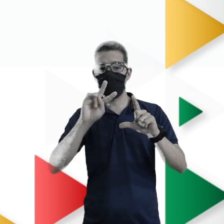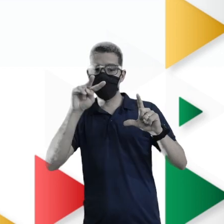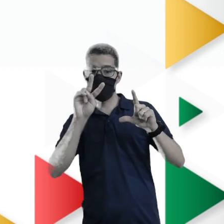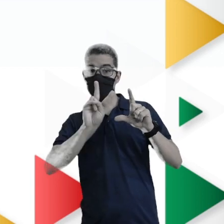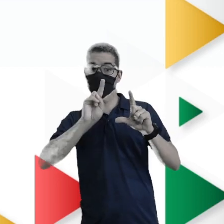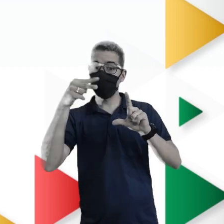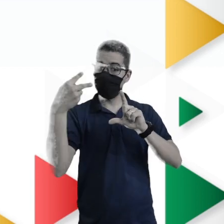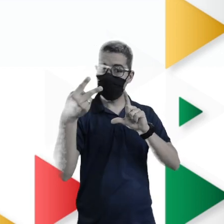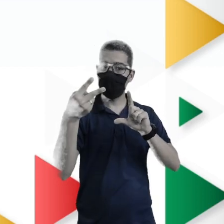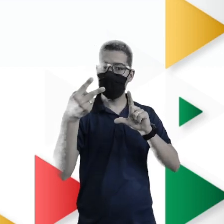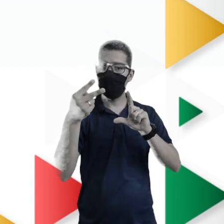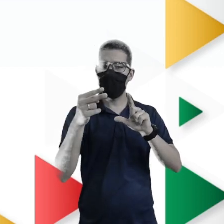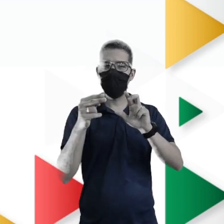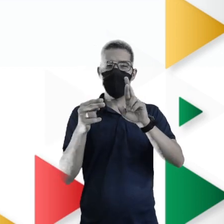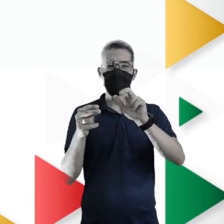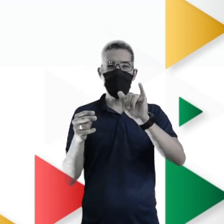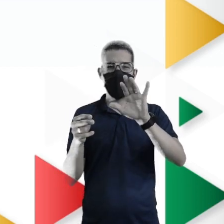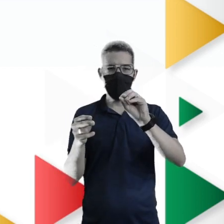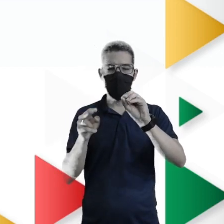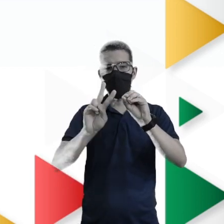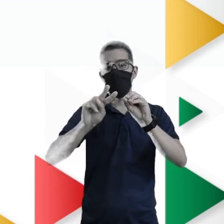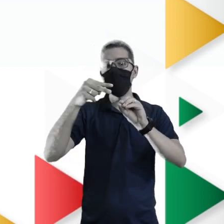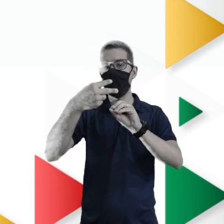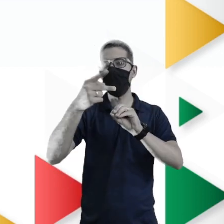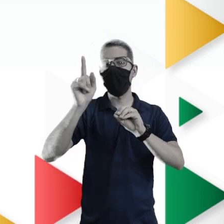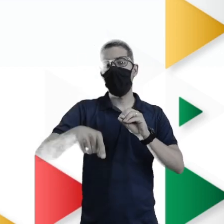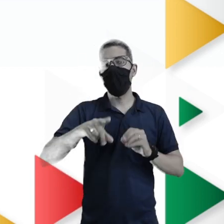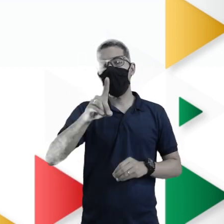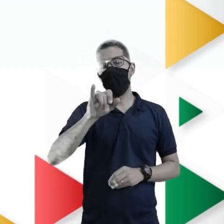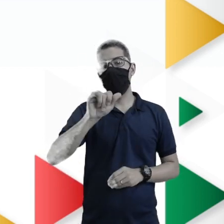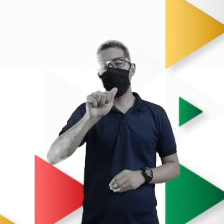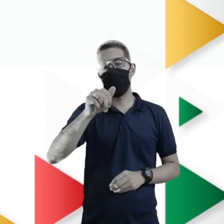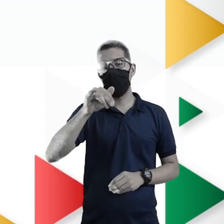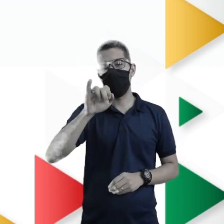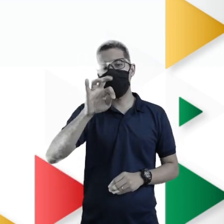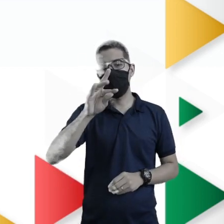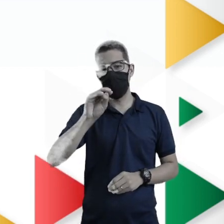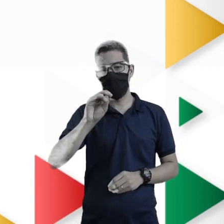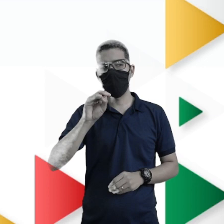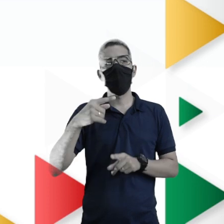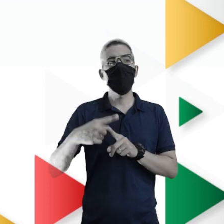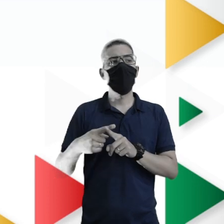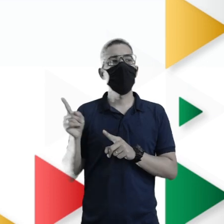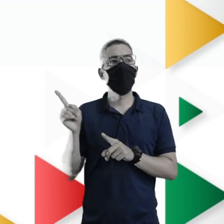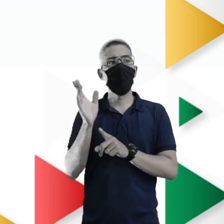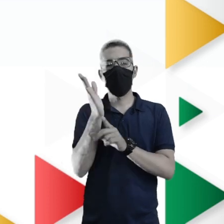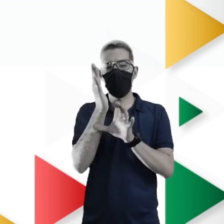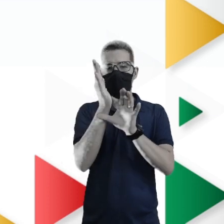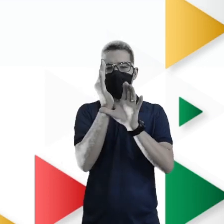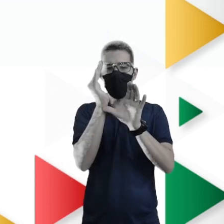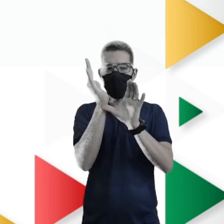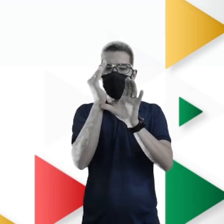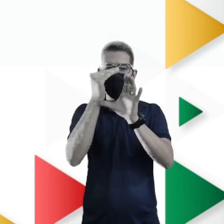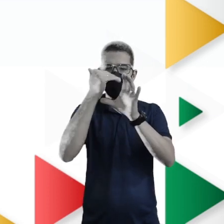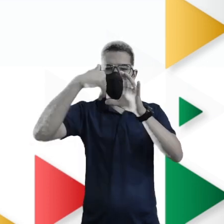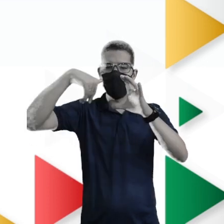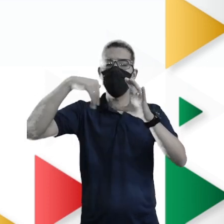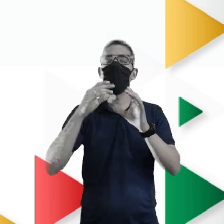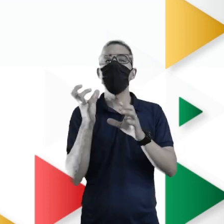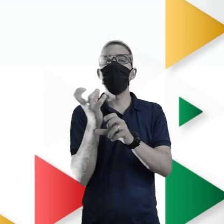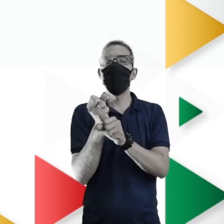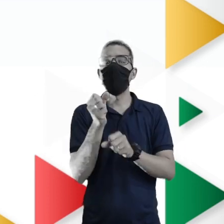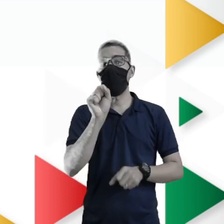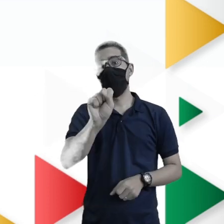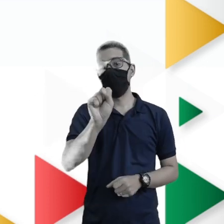diâmetro, tá bom? Então você vai ter 360 dividido em 8 partes. Por quê? Porque essa roda que está representada aí